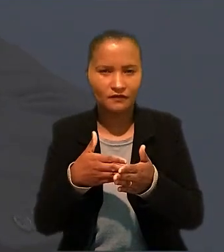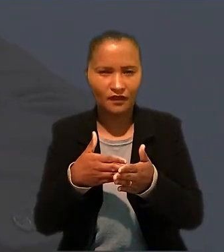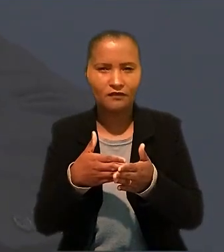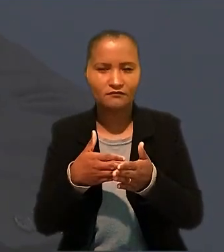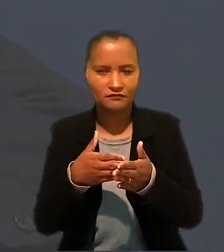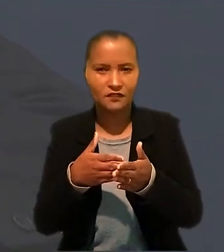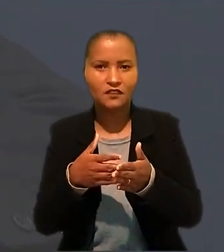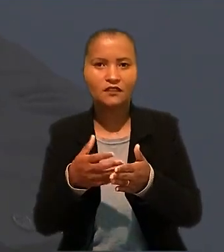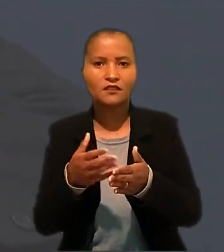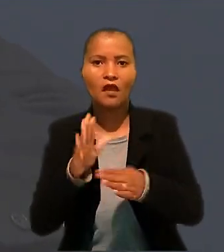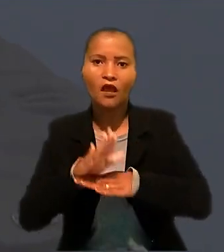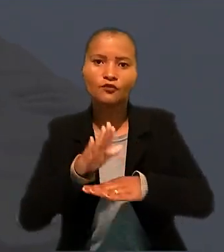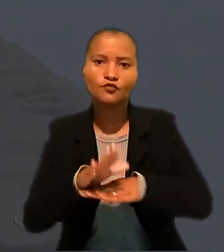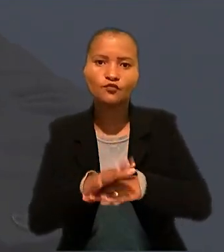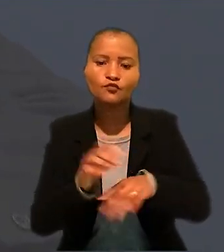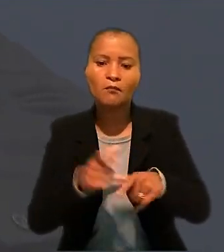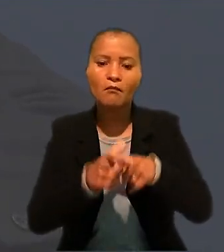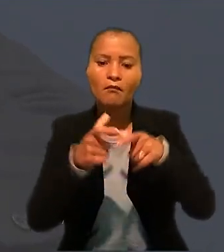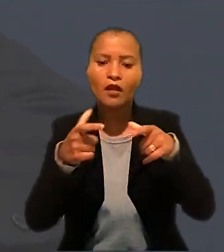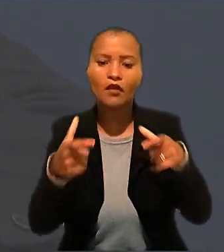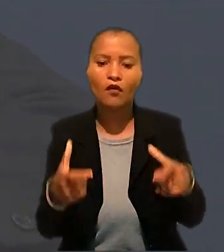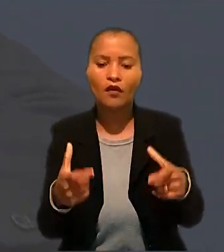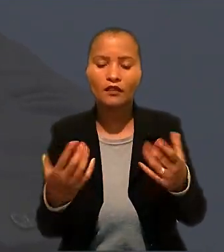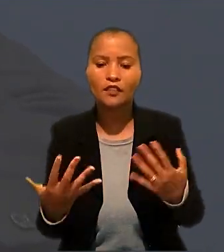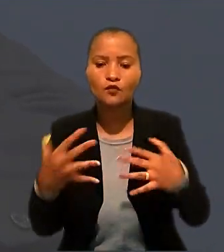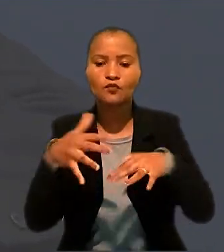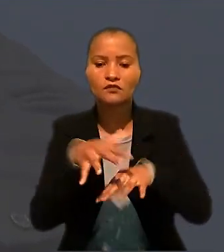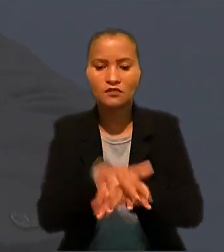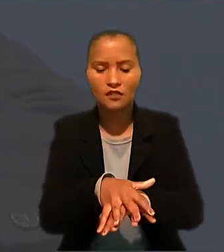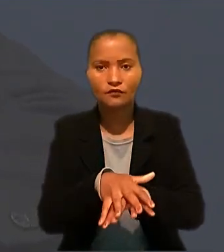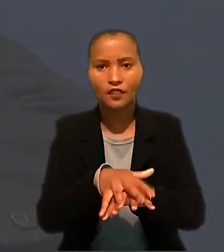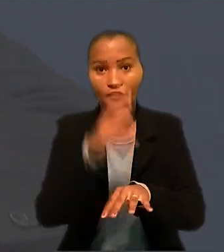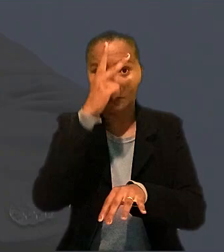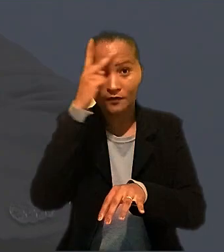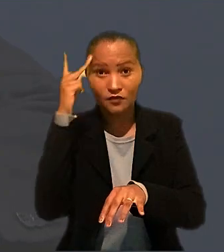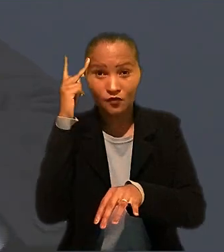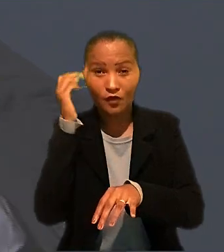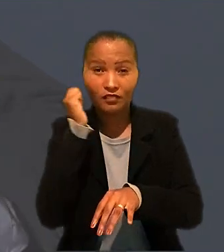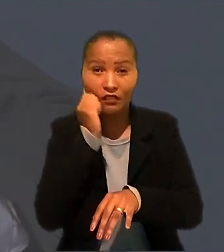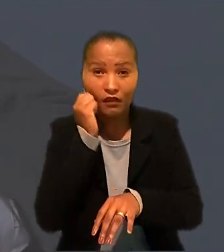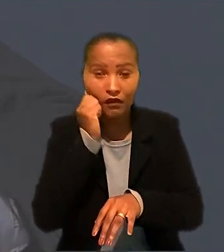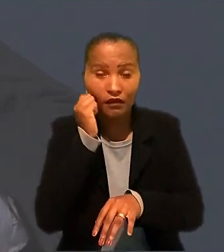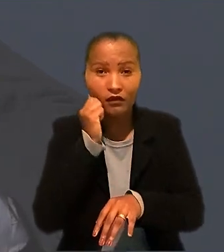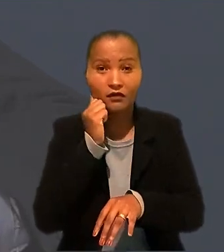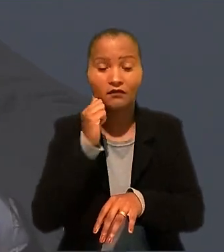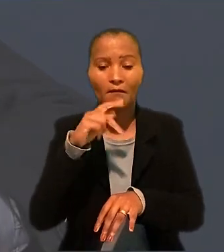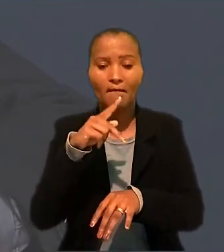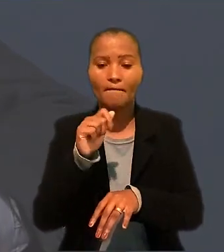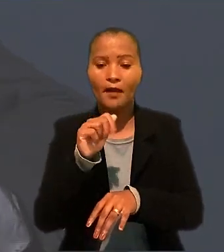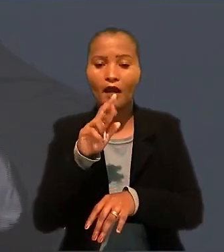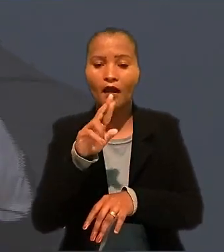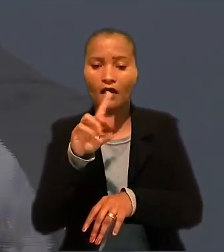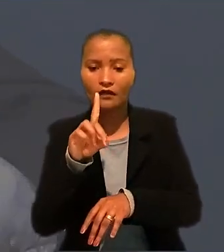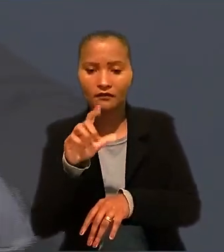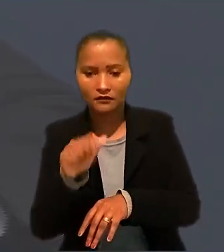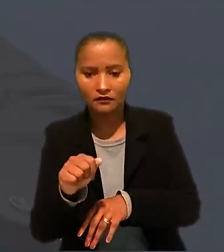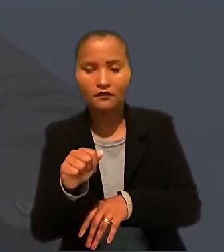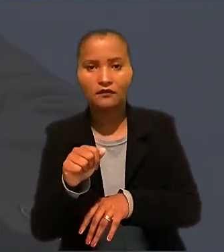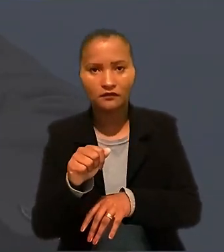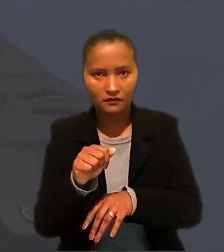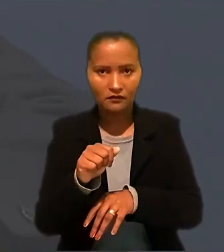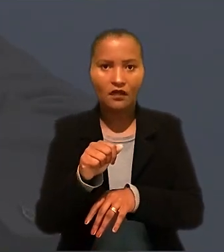maior inserção de pessoas negras e pardas que